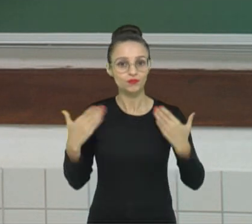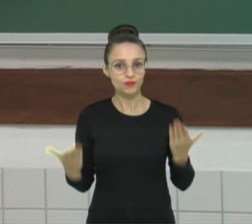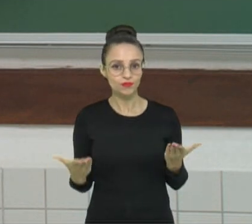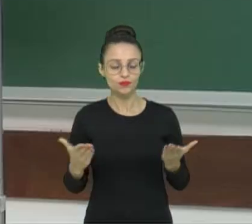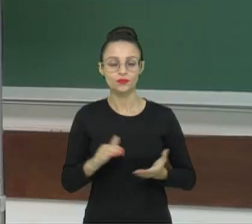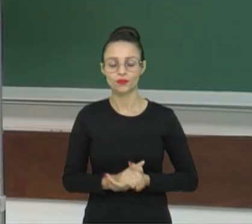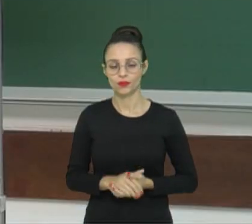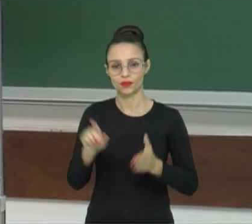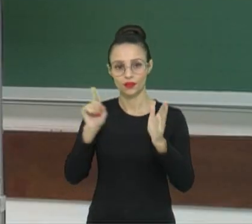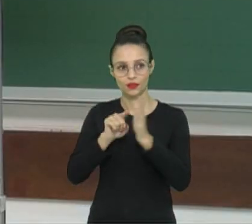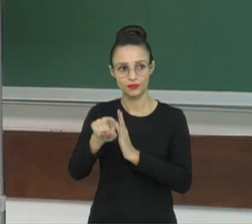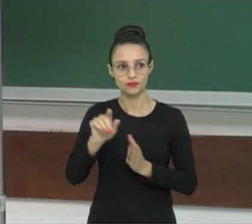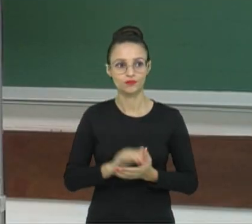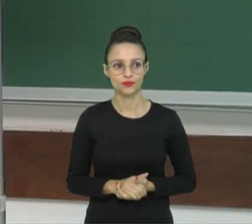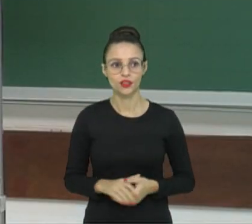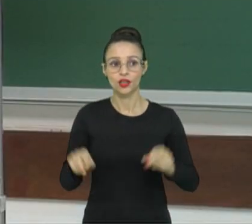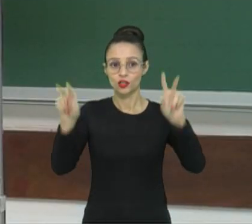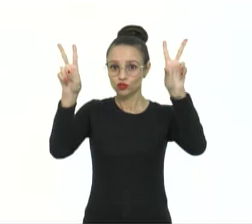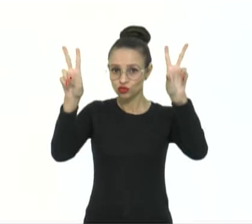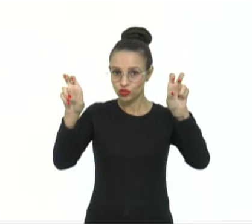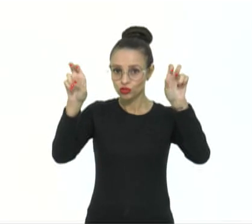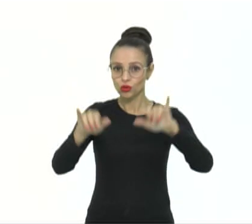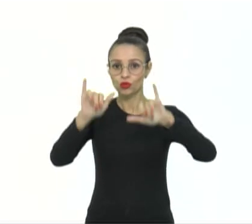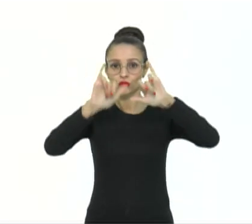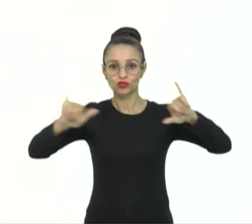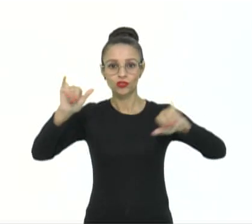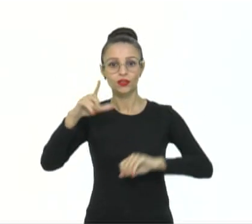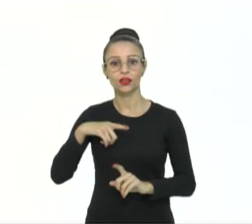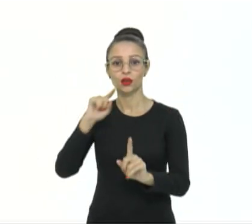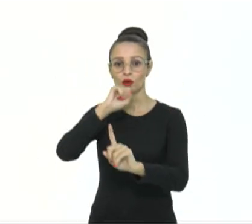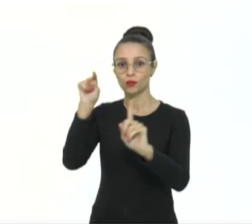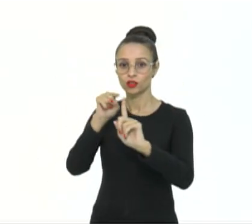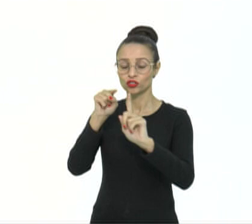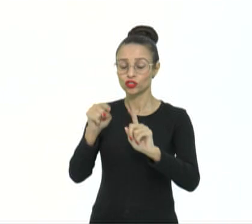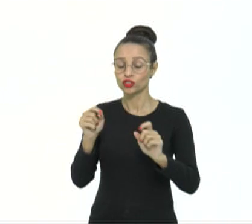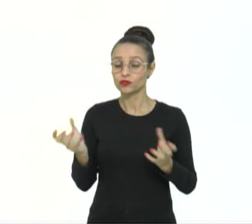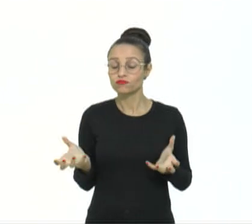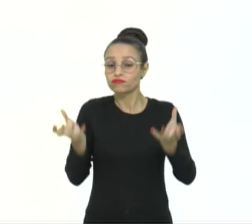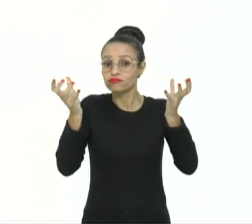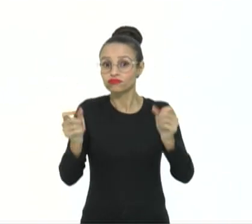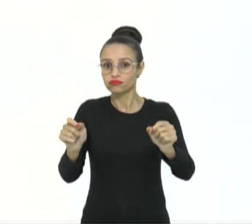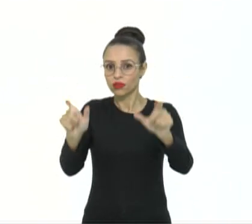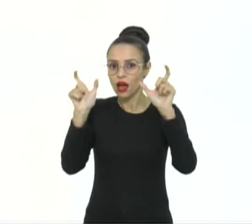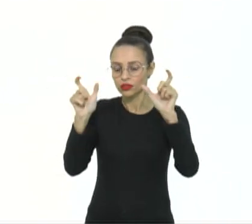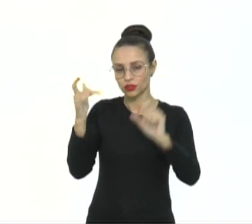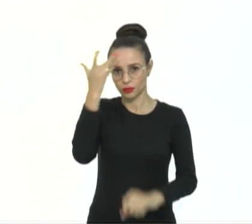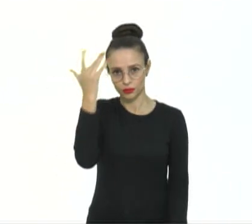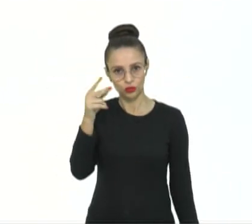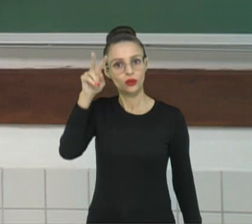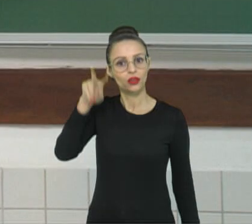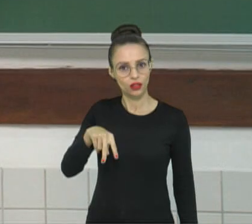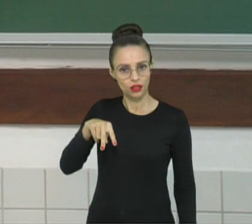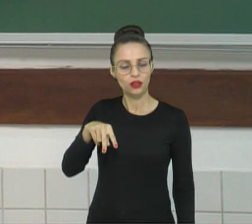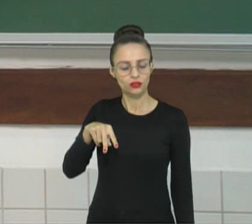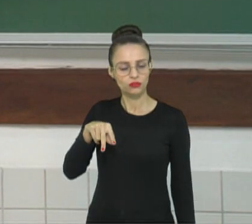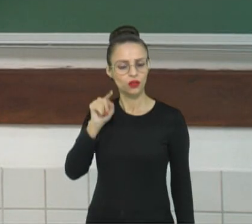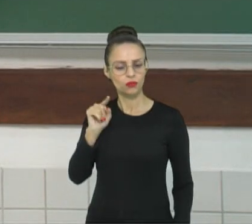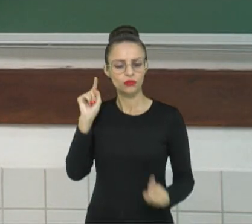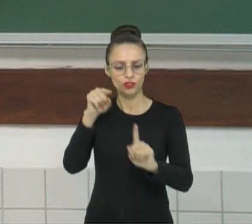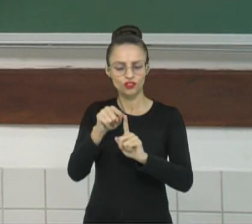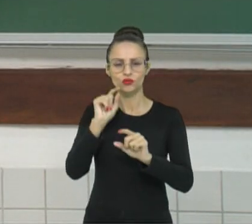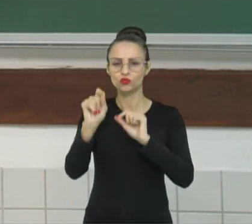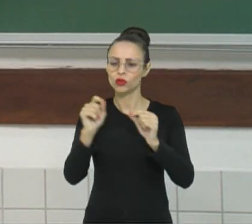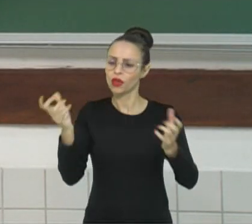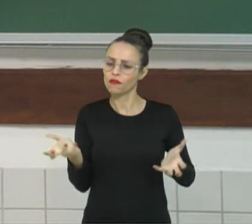vamos com um quiz. O título de uma notícia possui o objetivo de chamar a atenção do leitor. Então, o título da notícia tem por